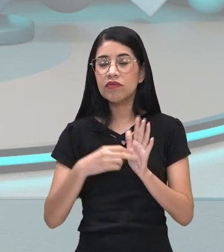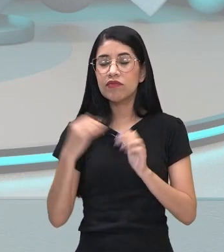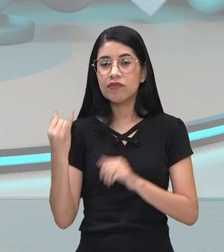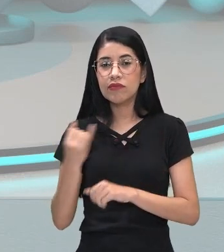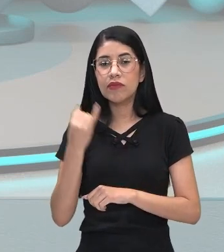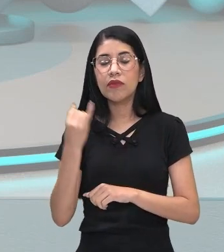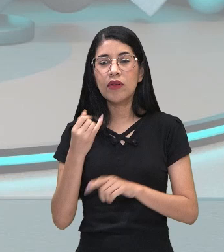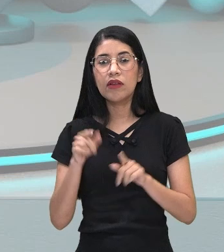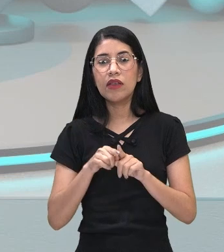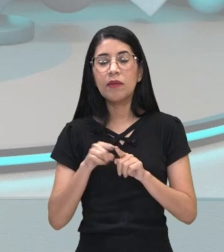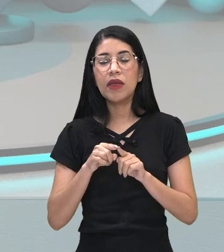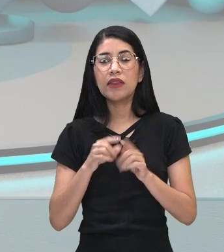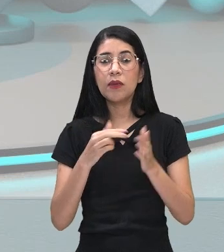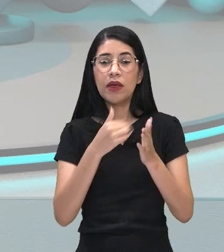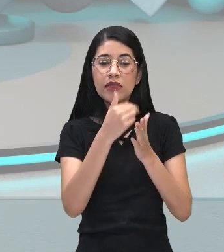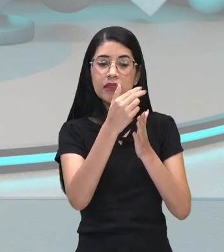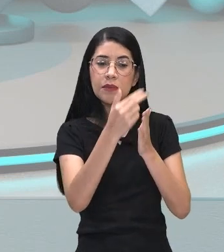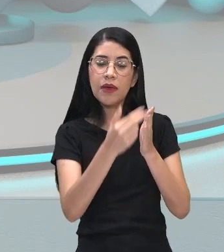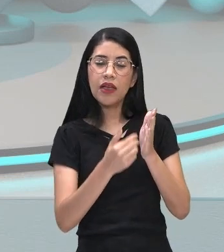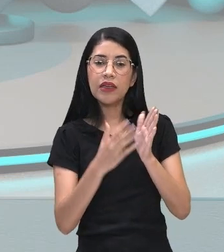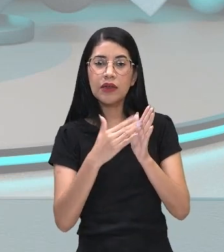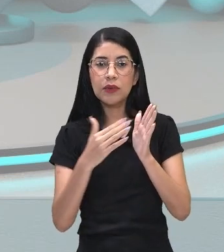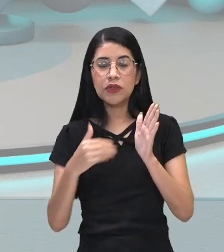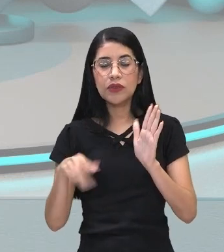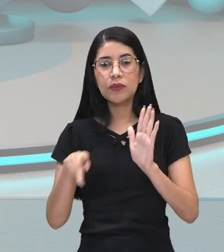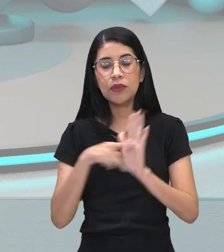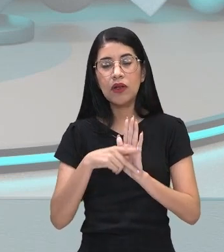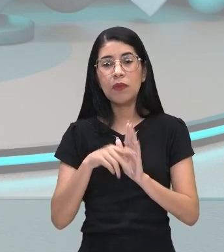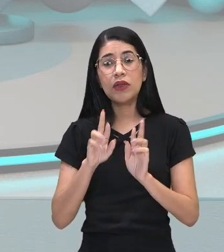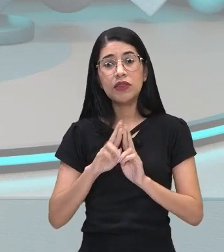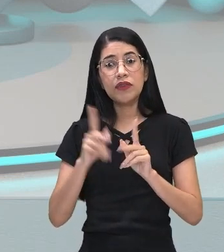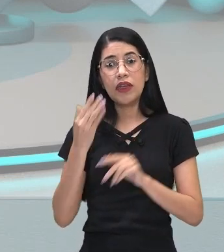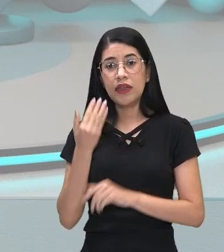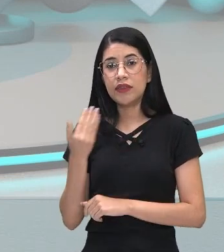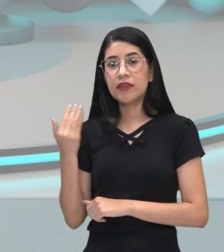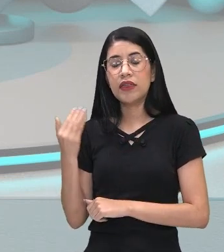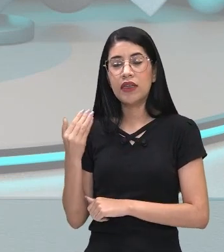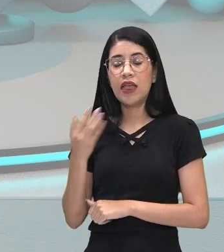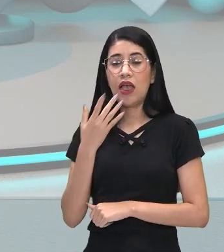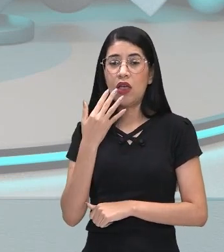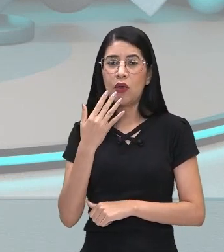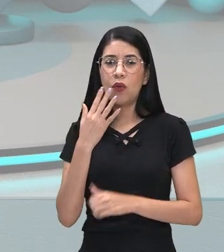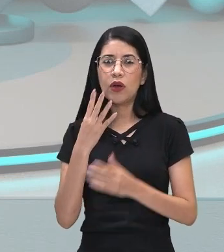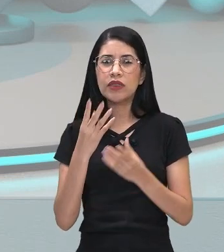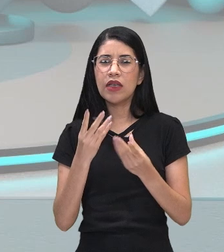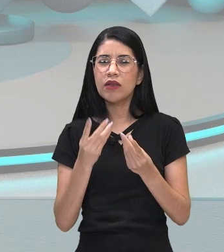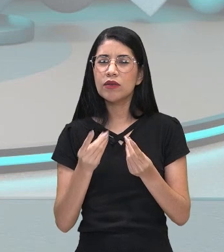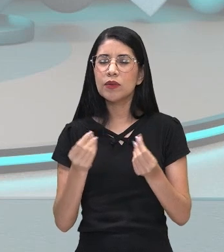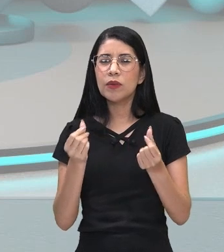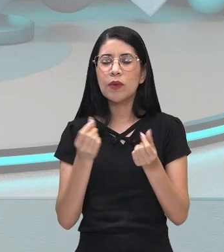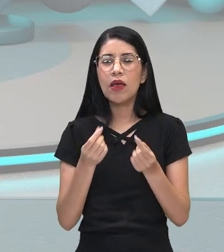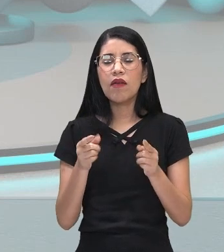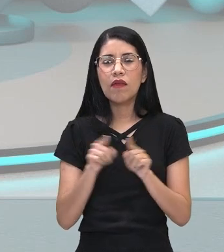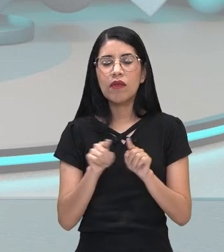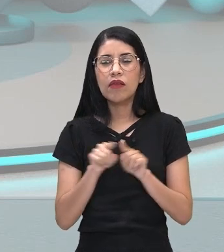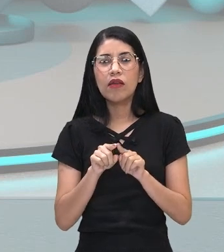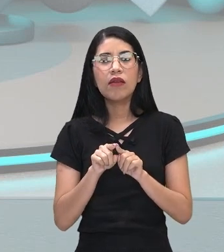eram estilizadas, diferente daqui, que as cores são mais suaves, e tem um clima assim